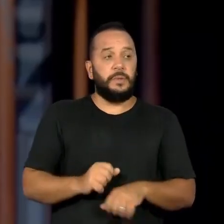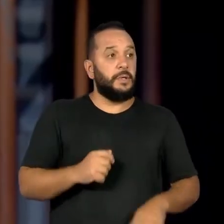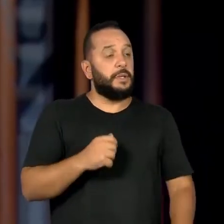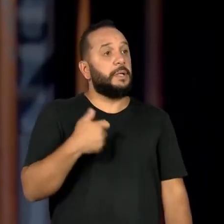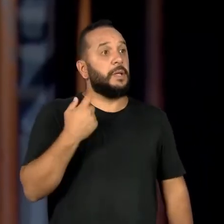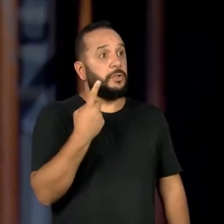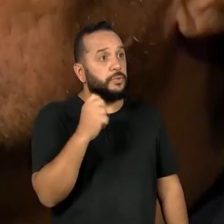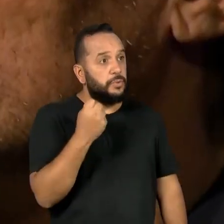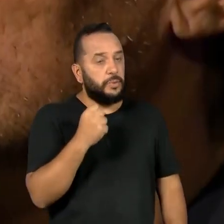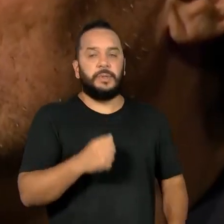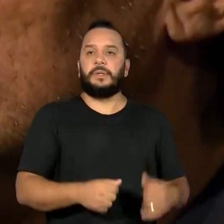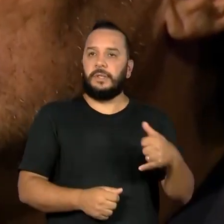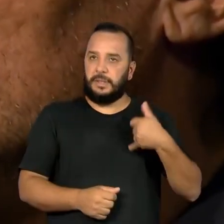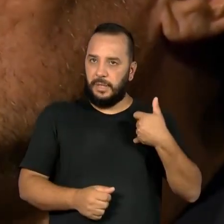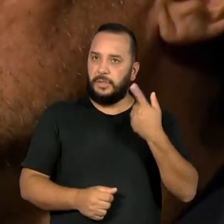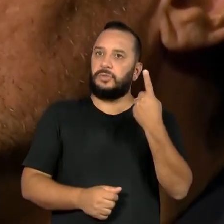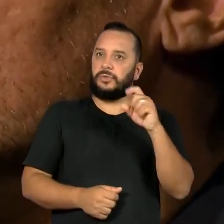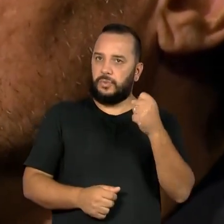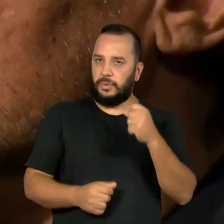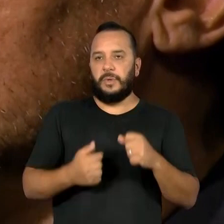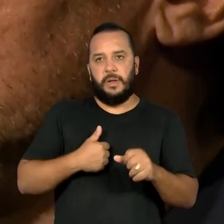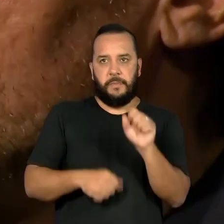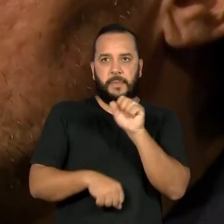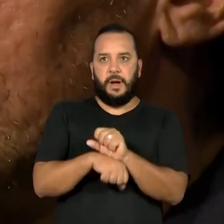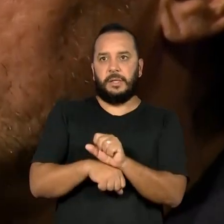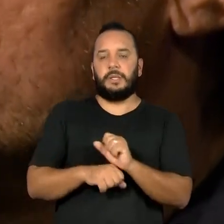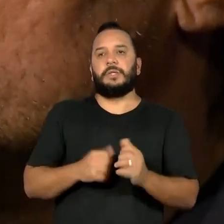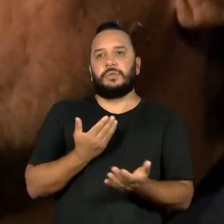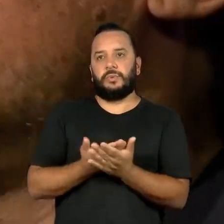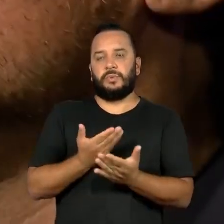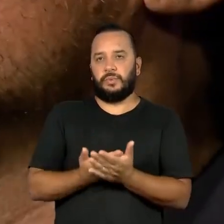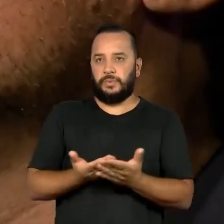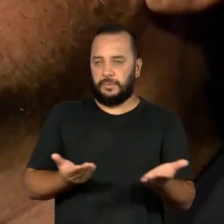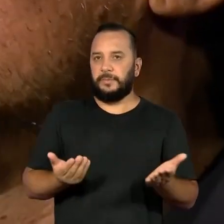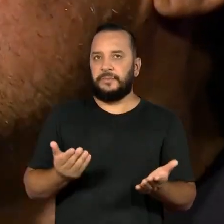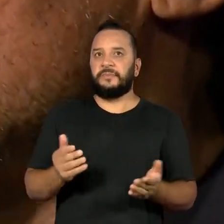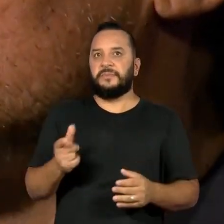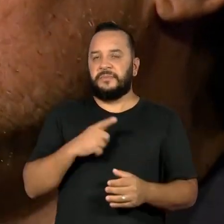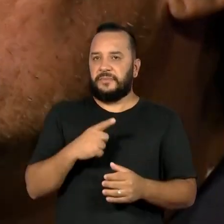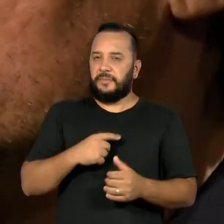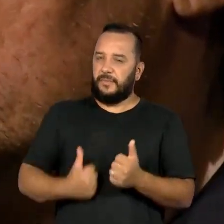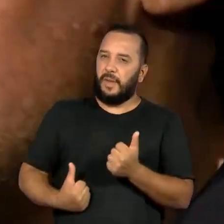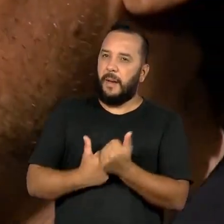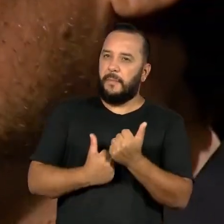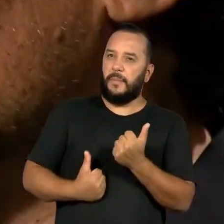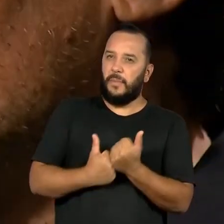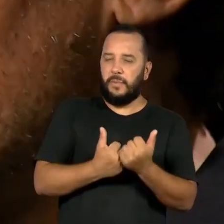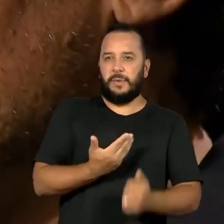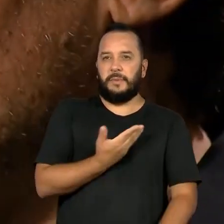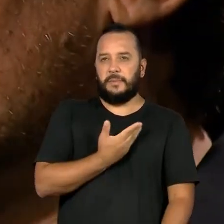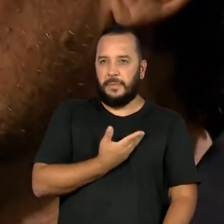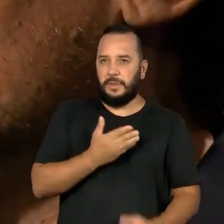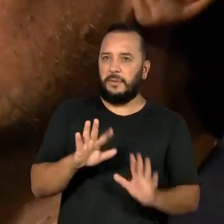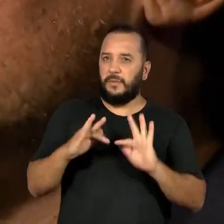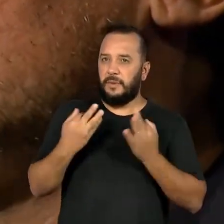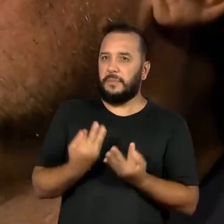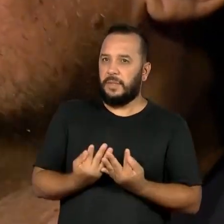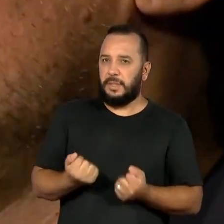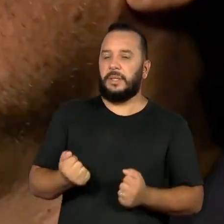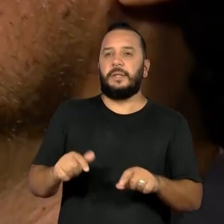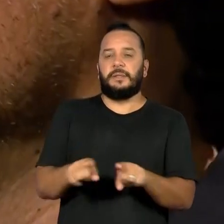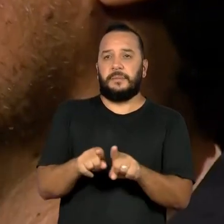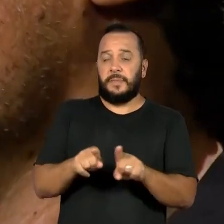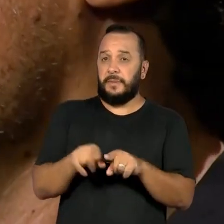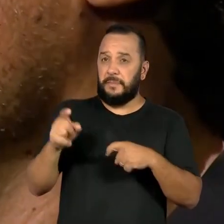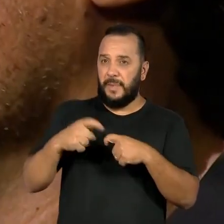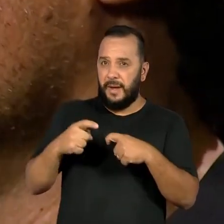anos 18 anos é eh e Tive apoio Incondicional de amigos famílias acesso aos melhores